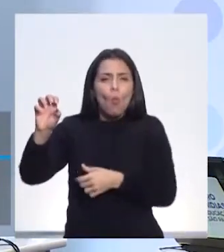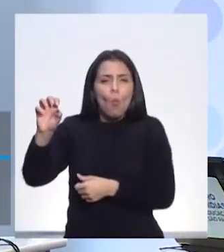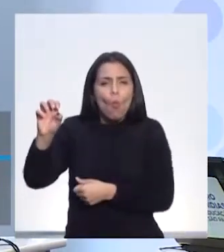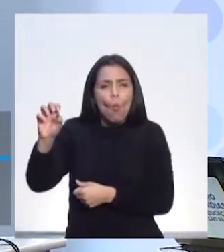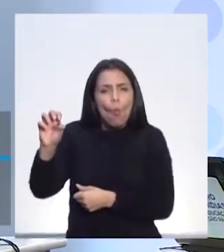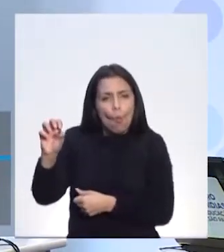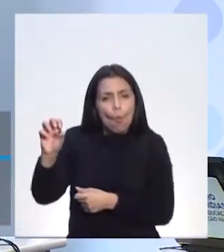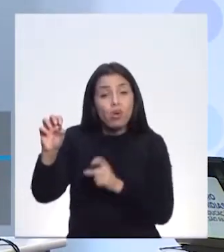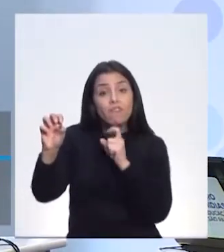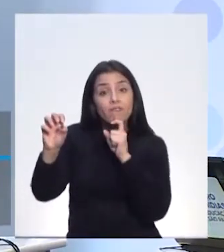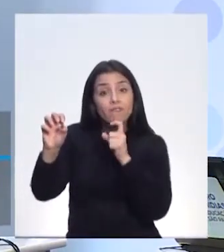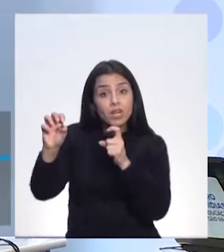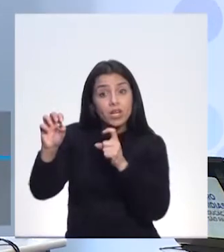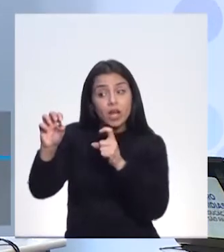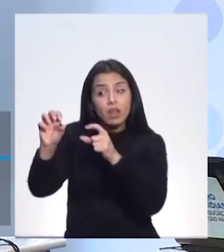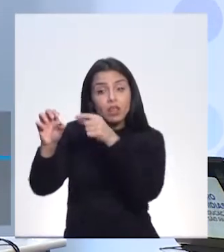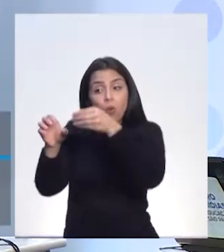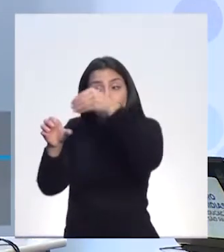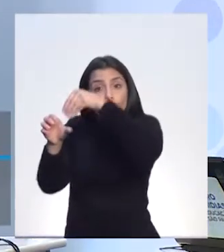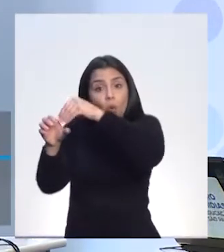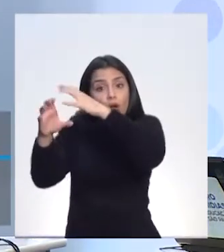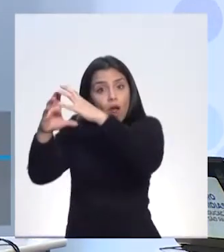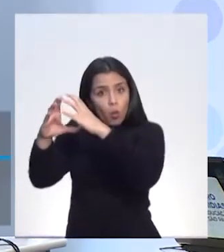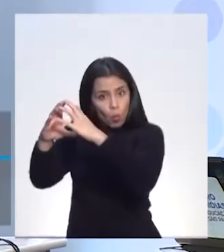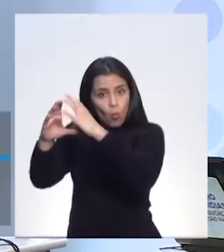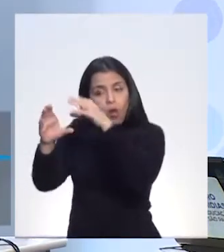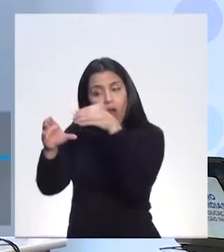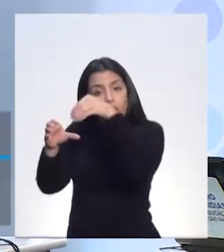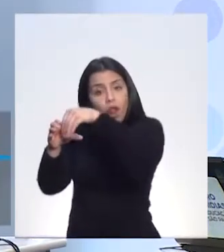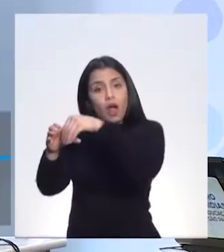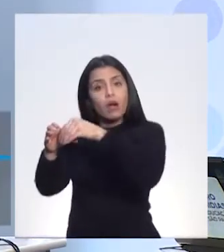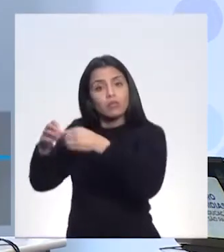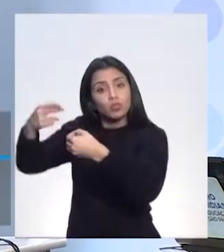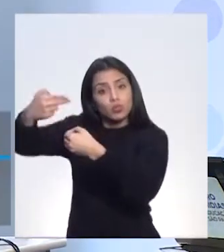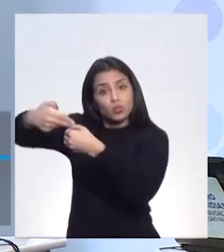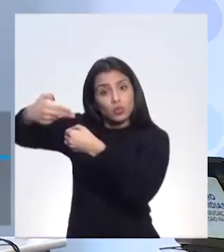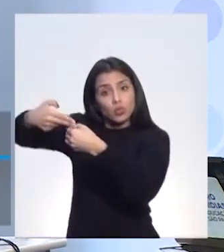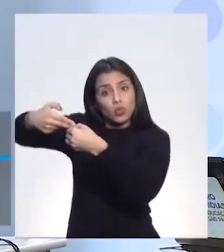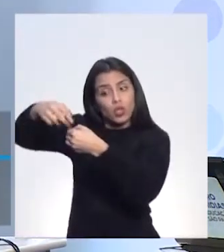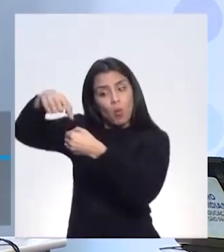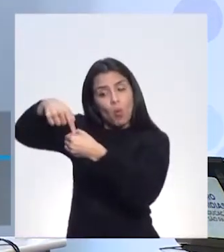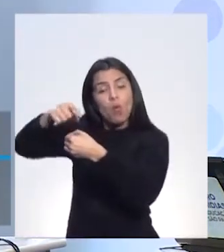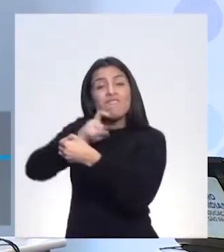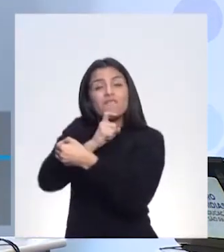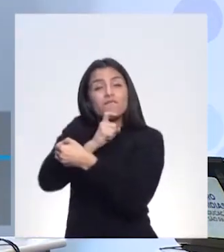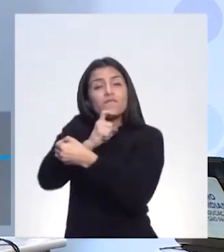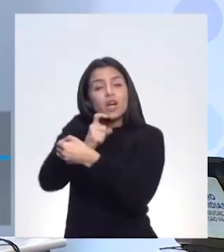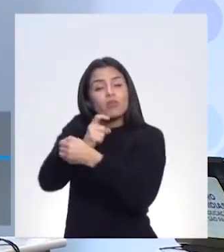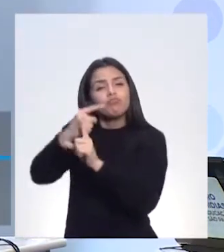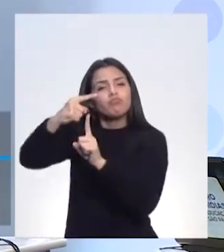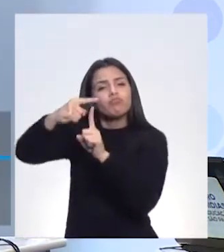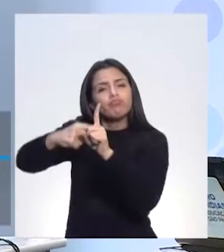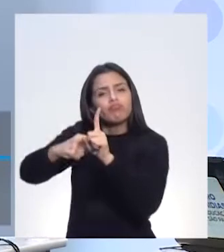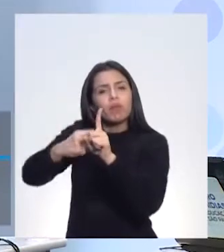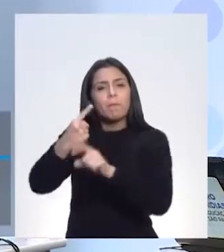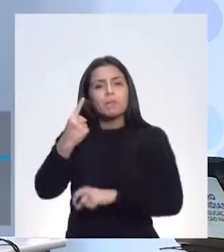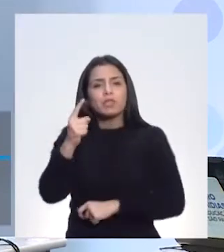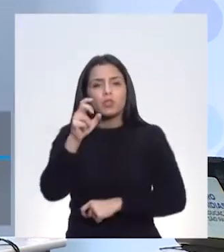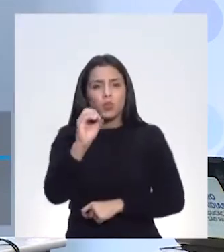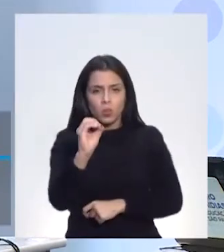lá dentro do núcleo dela, fica valendo a temperatura, né? Menos 150 graus.